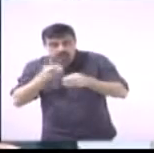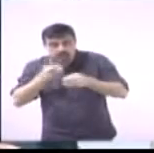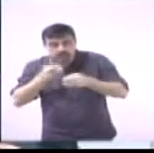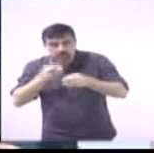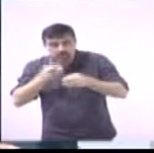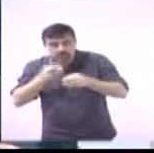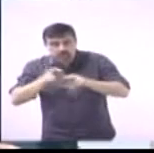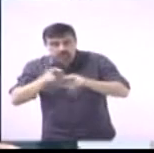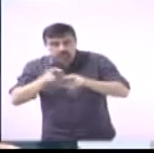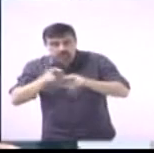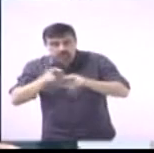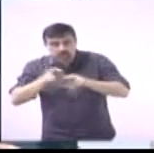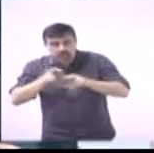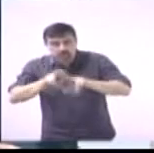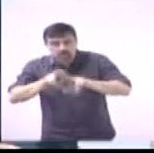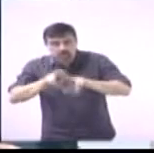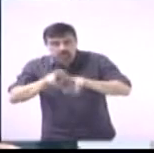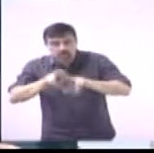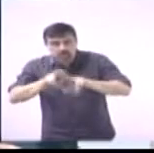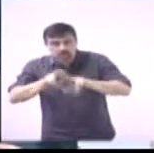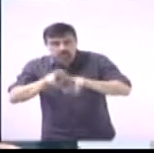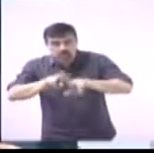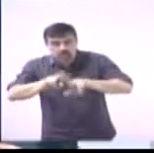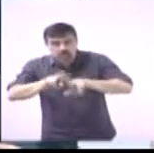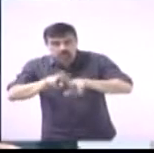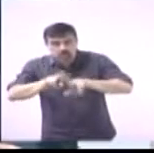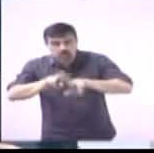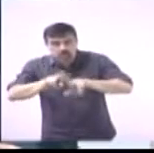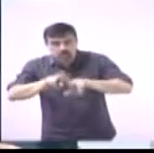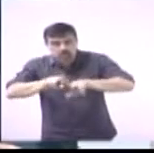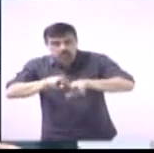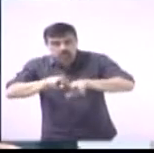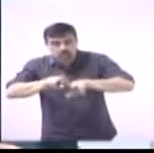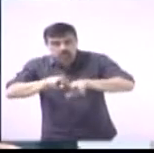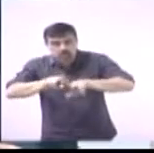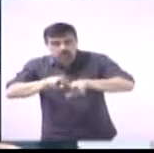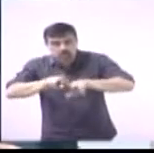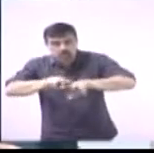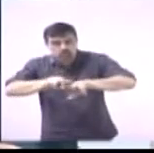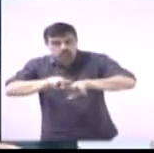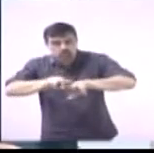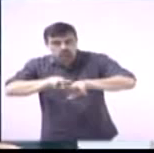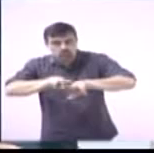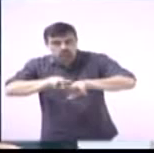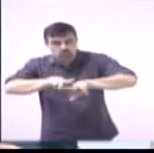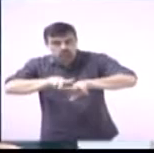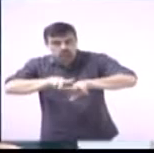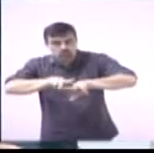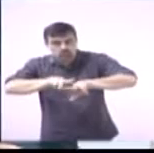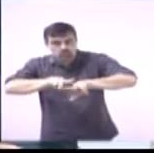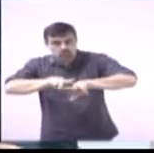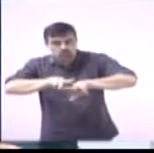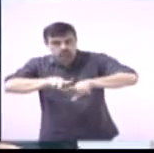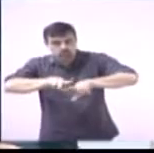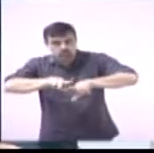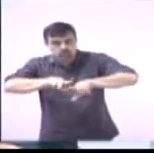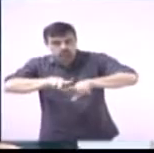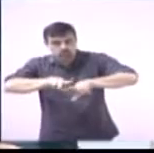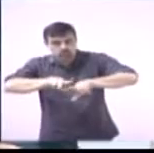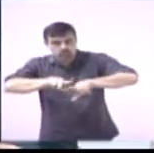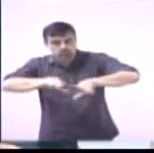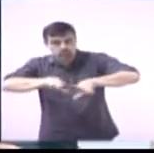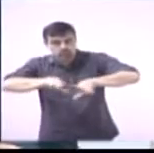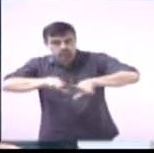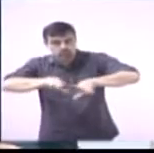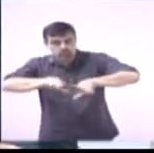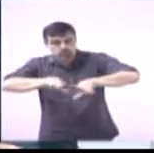muito tempo. Ele traz as diretrizes da educação em âmbito municipal pelos